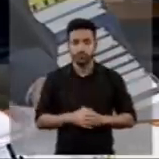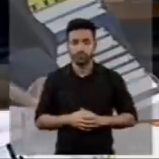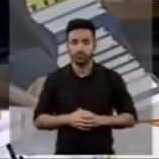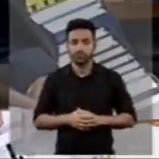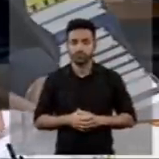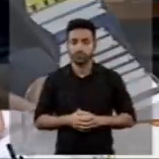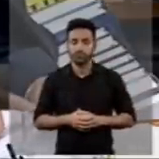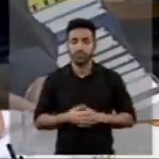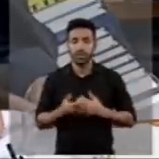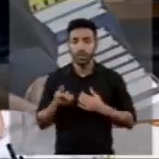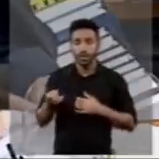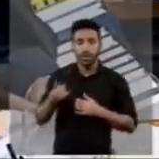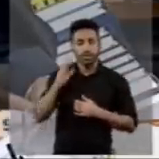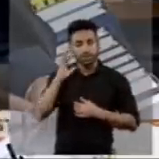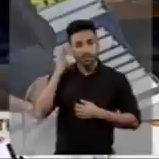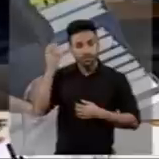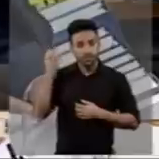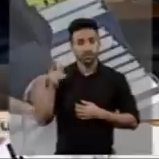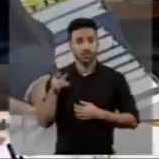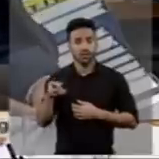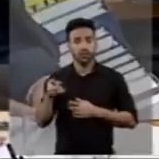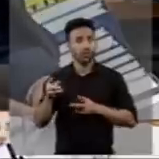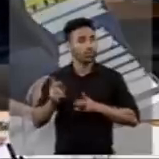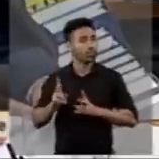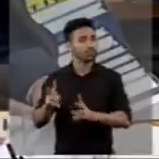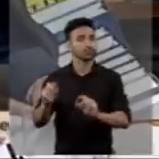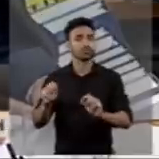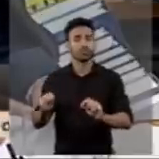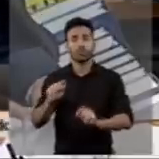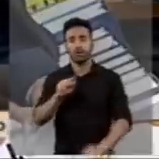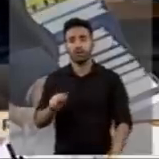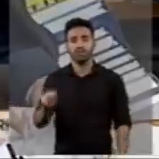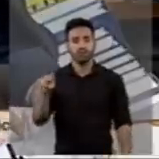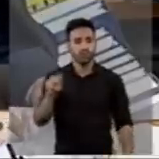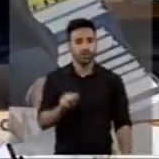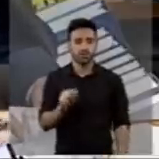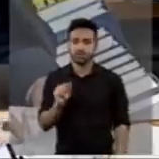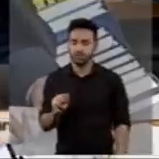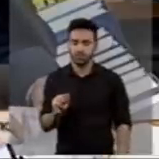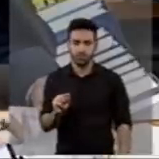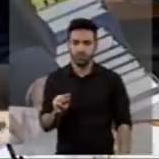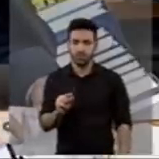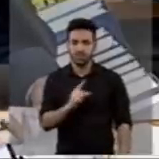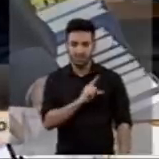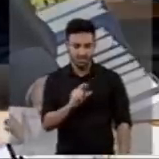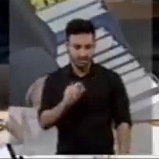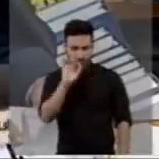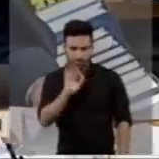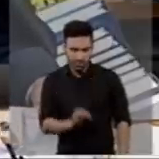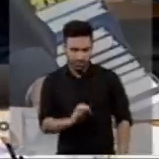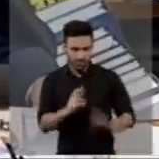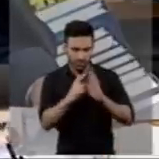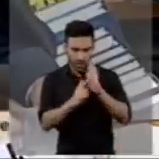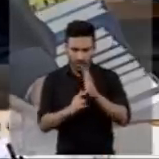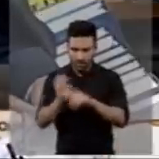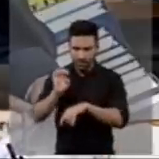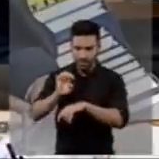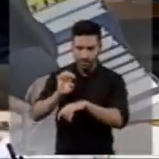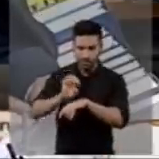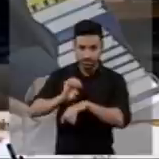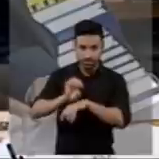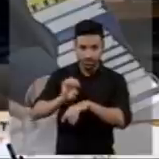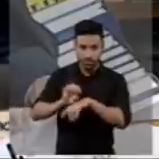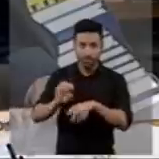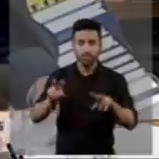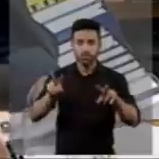de decisão mantém a revogação da integralidade das normas estaduais concernentes